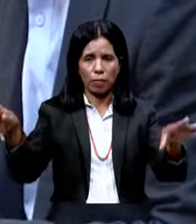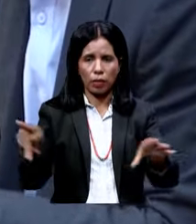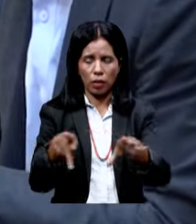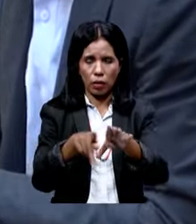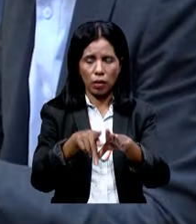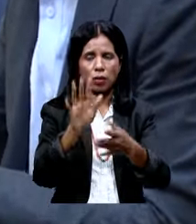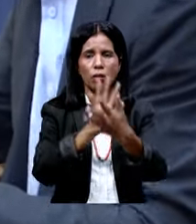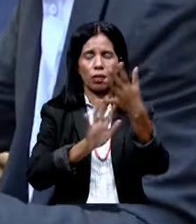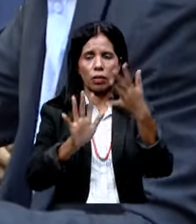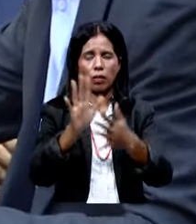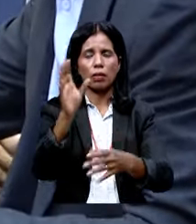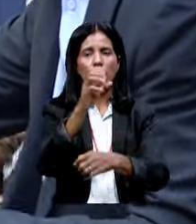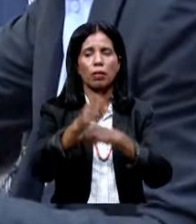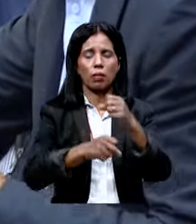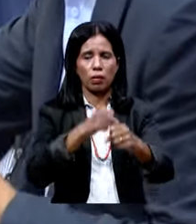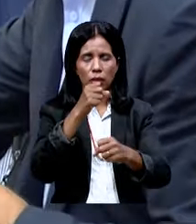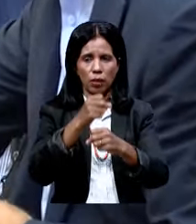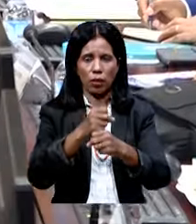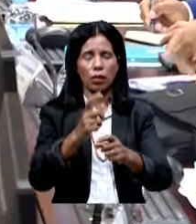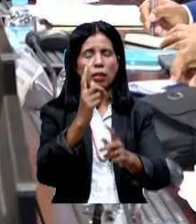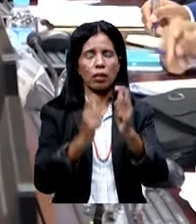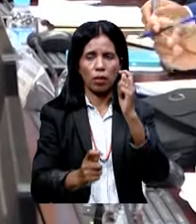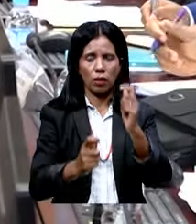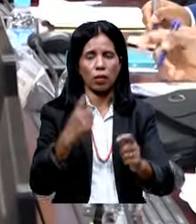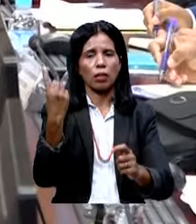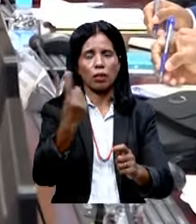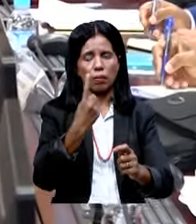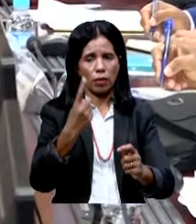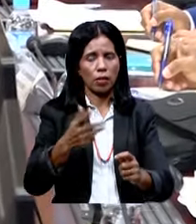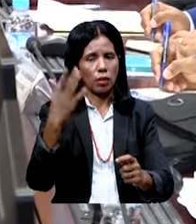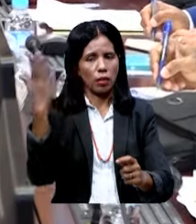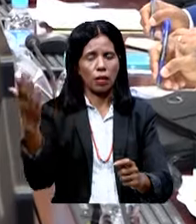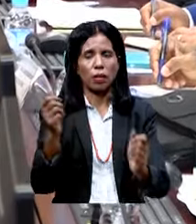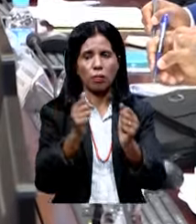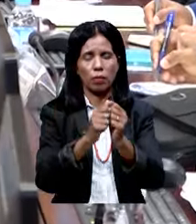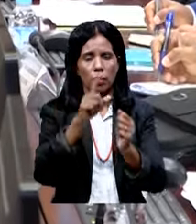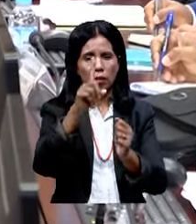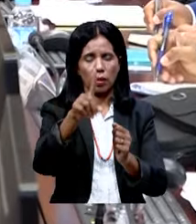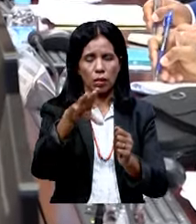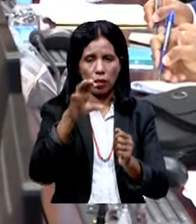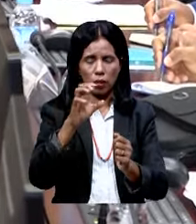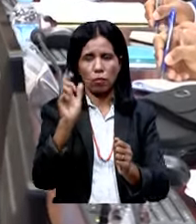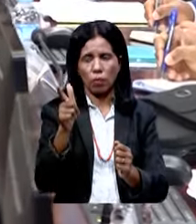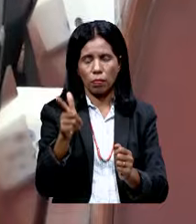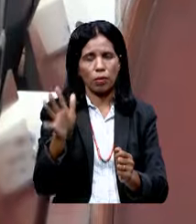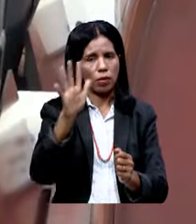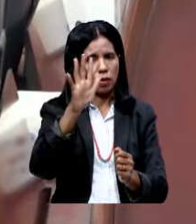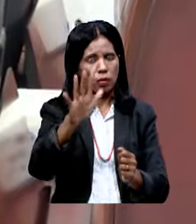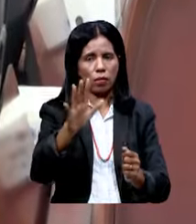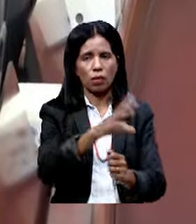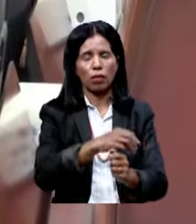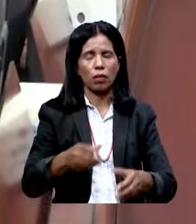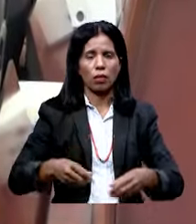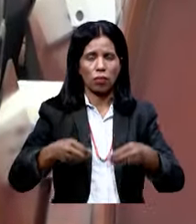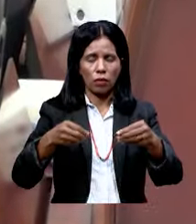a celebração aniversário do Tribunal Permanente Arbitragem badala a tucida Ronulo Recin Lima, onde desempenha